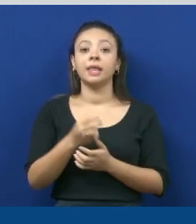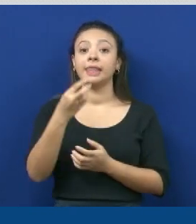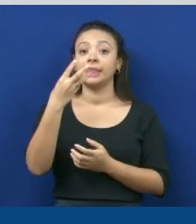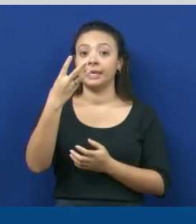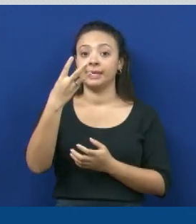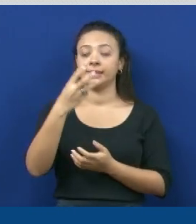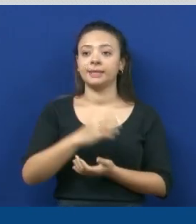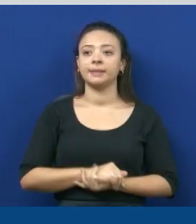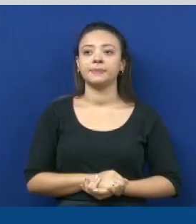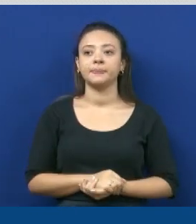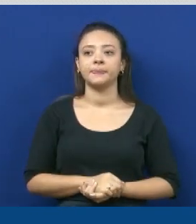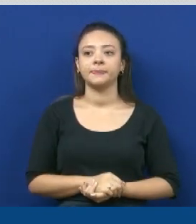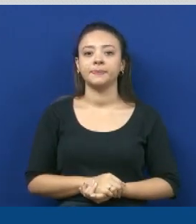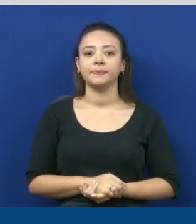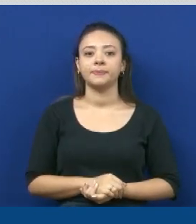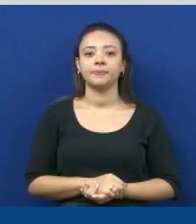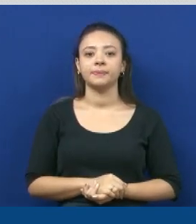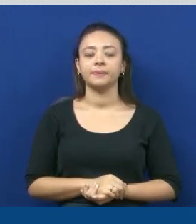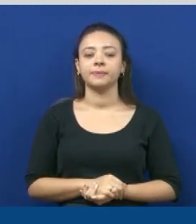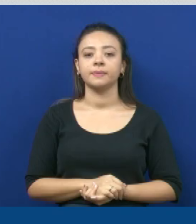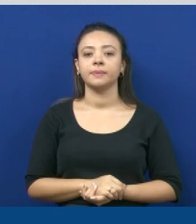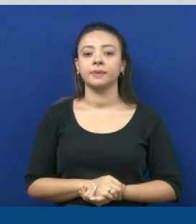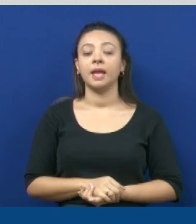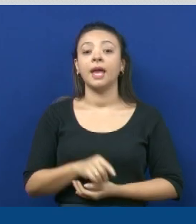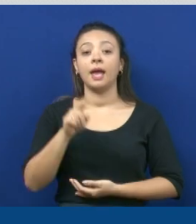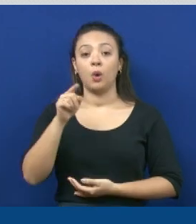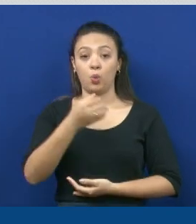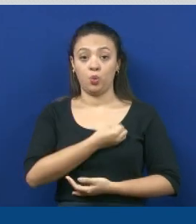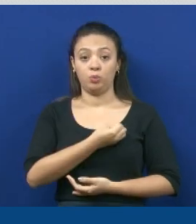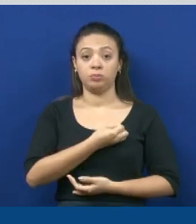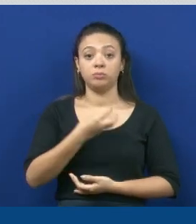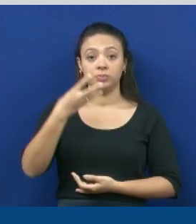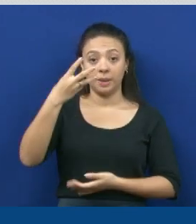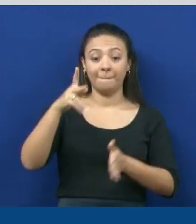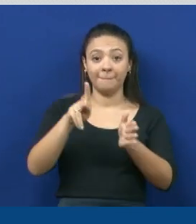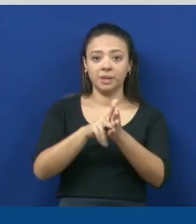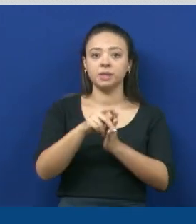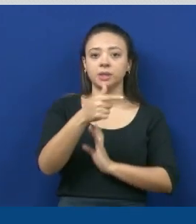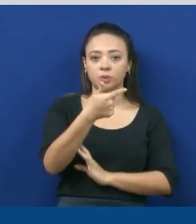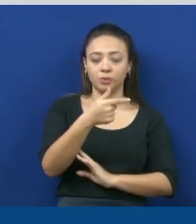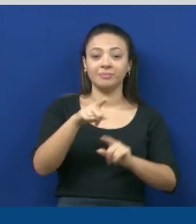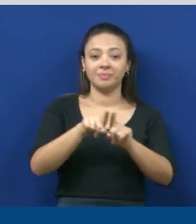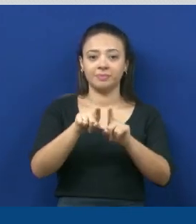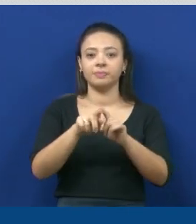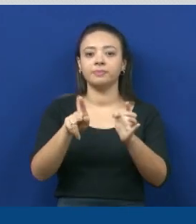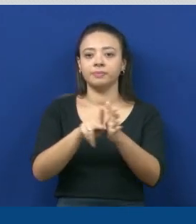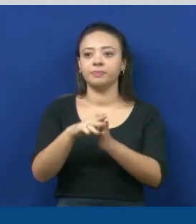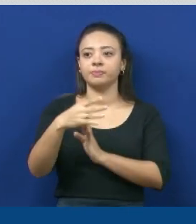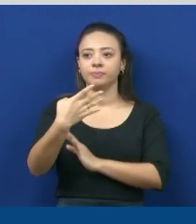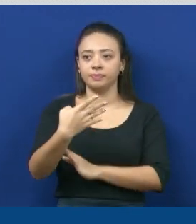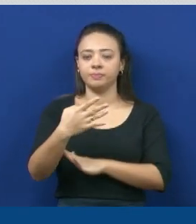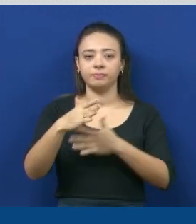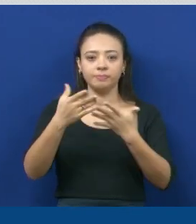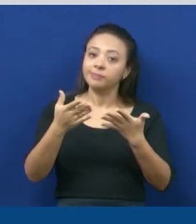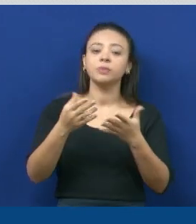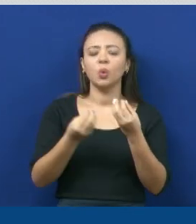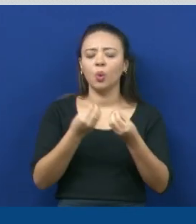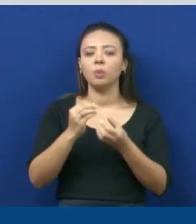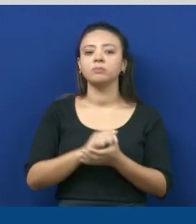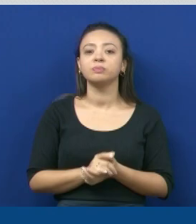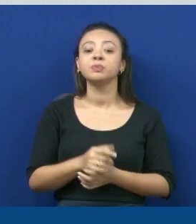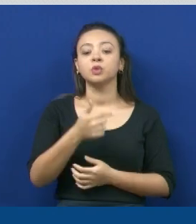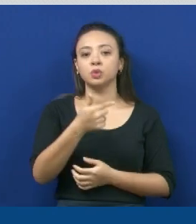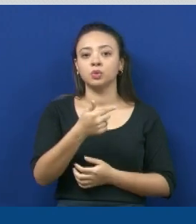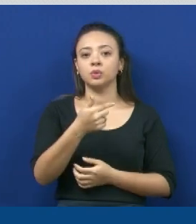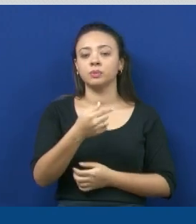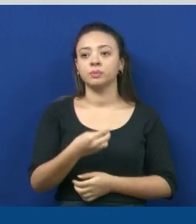esse expoente. Esse expoente é comum tanto ao 2 quanto ao 4. Logo, eu ficaria com a seguinte expressão. 2